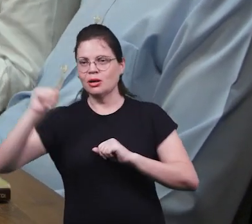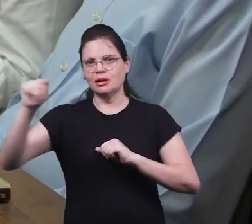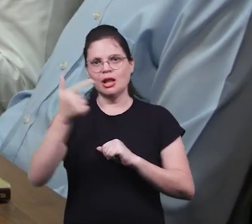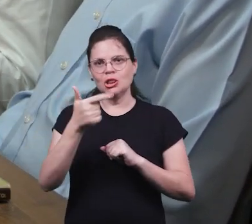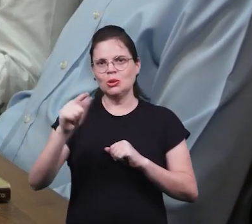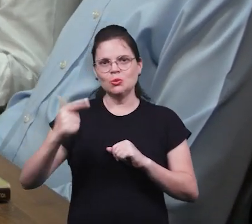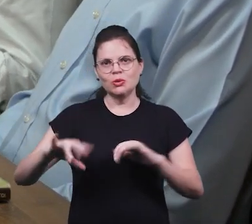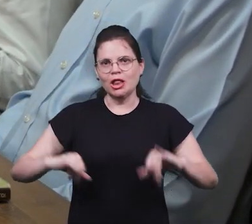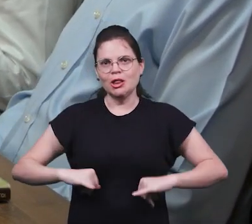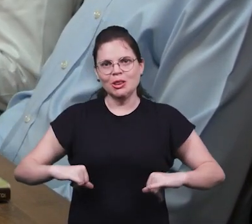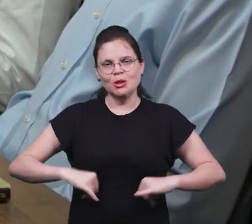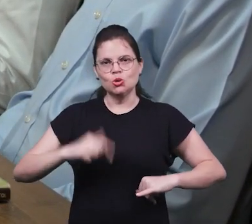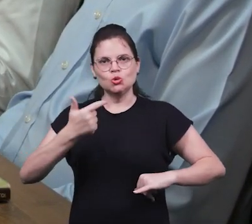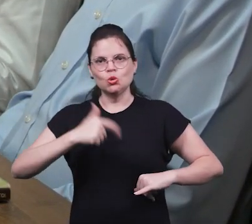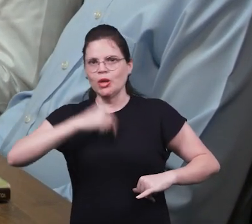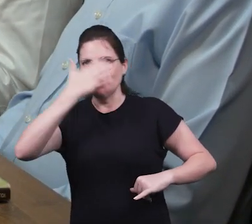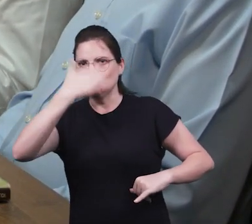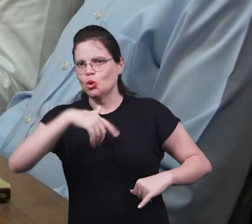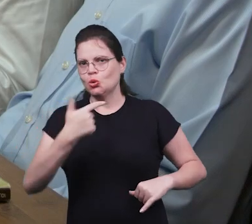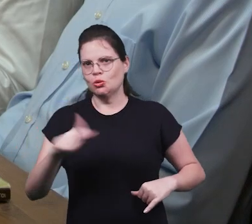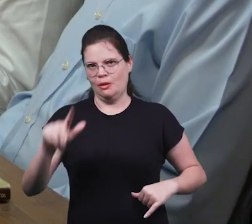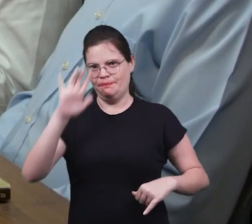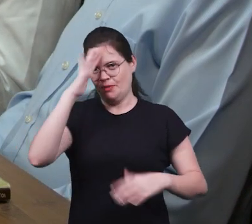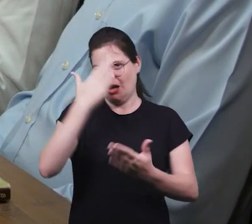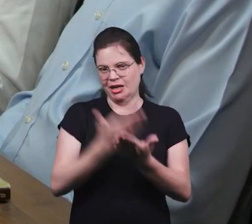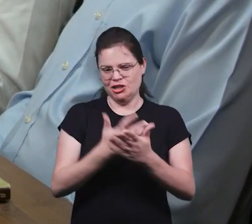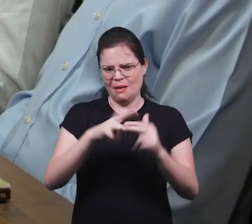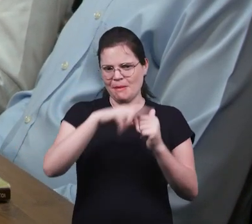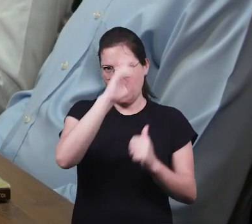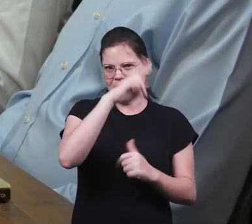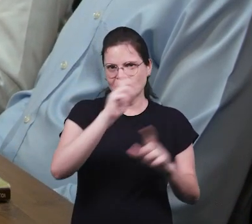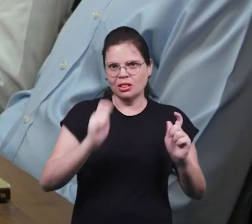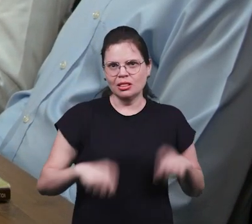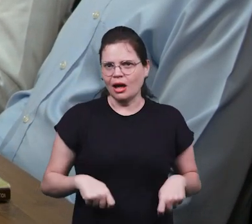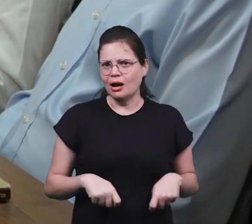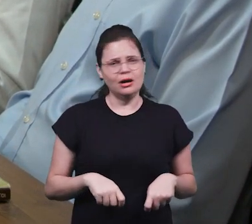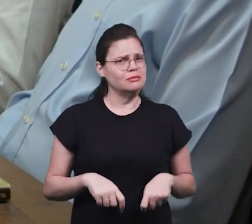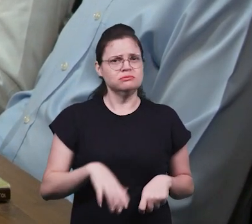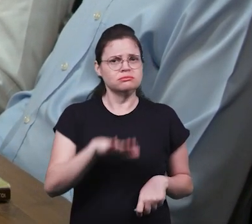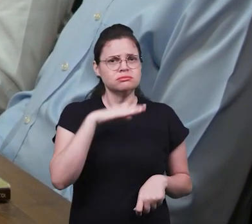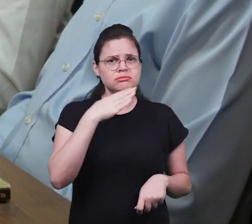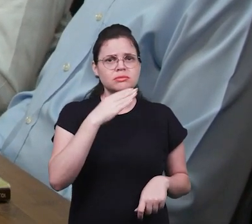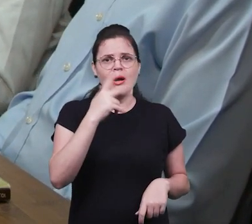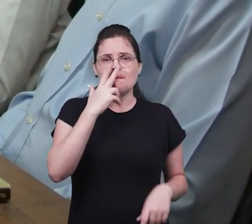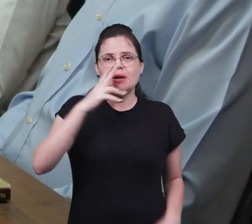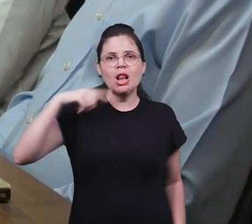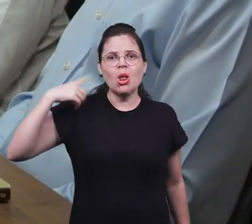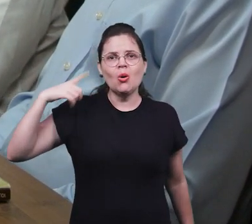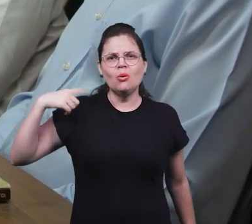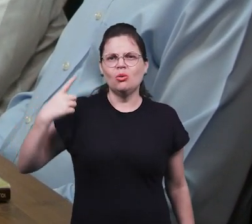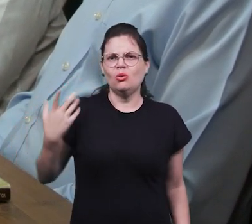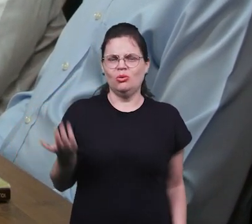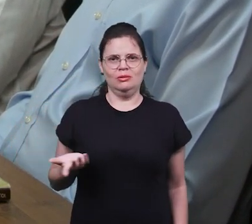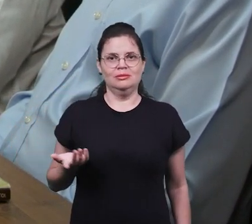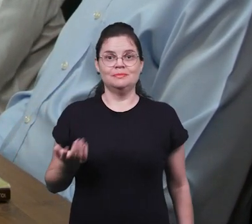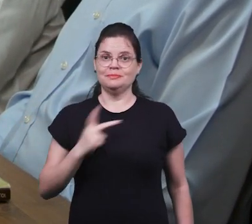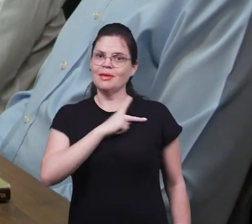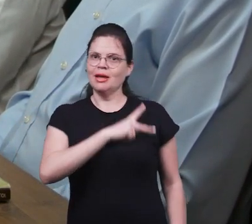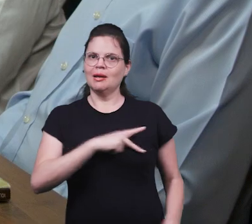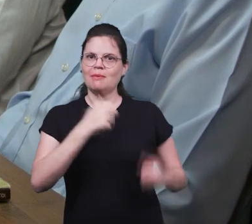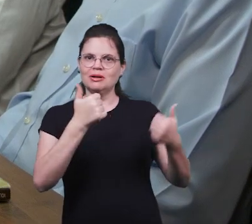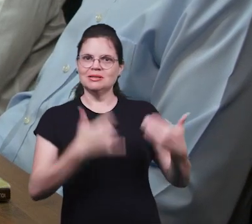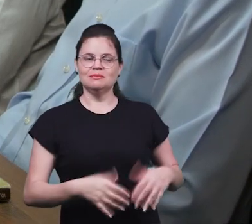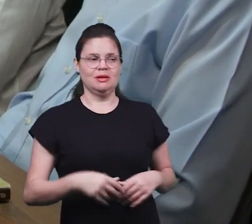não há lágrima e tudo mais. É aquilo que Deus já falou na sua palavra. Né? Ele disse, olha, isso é loucura para